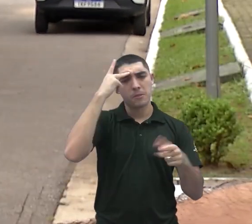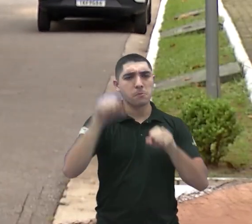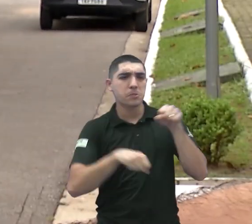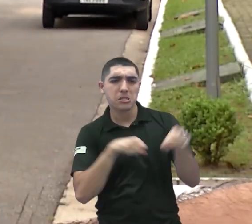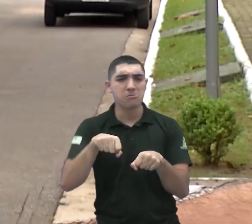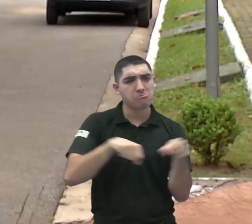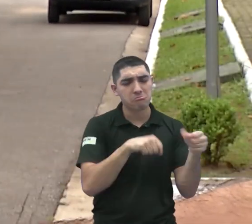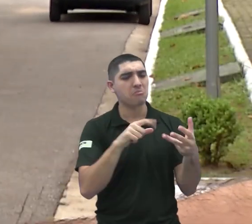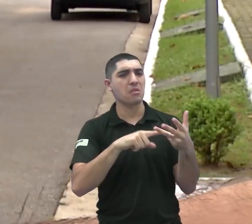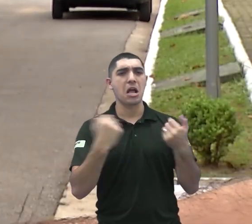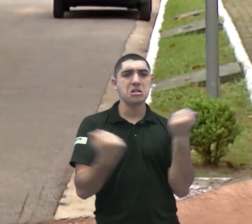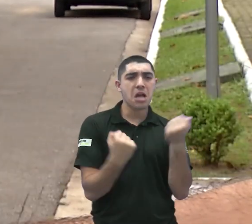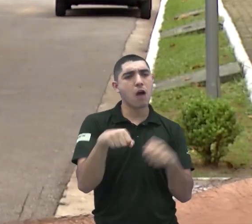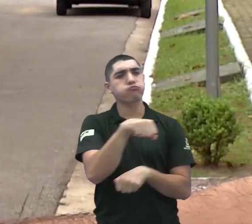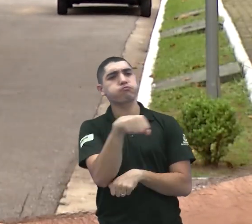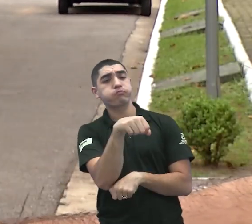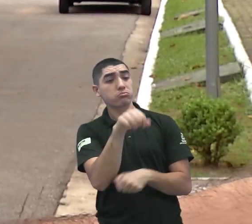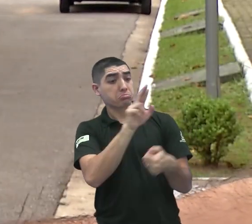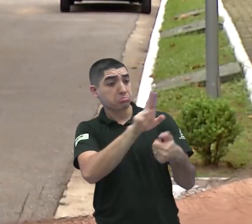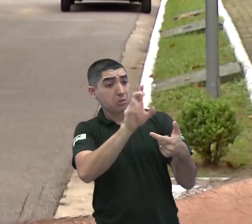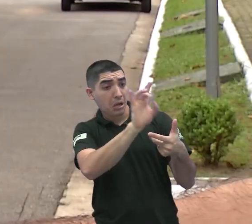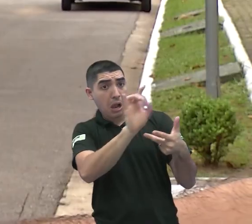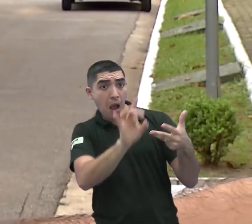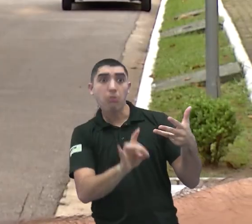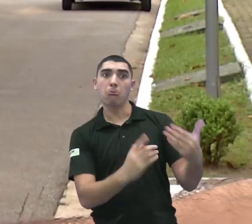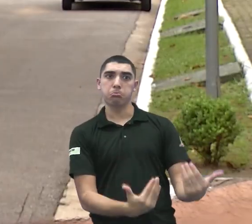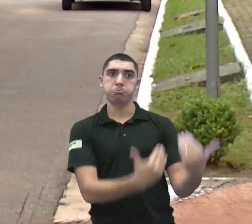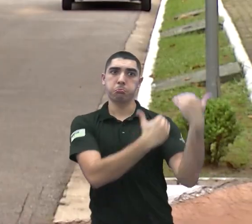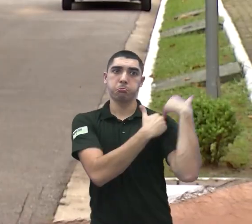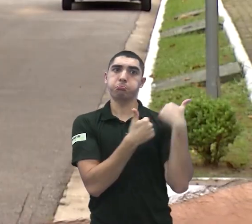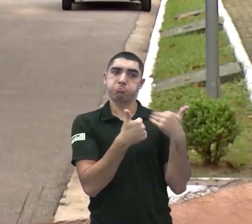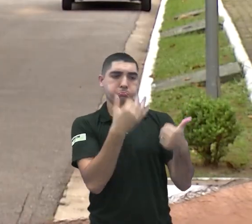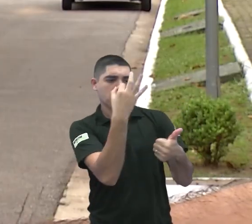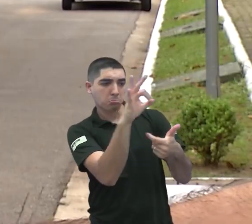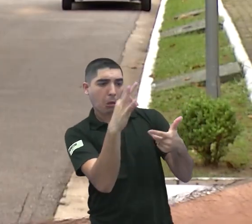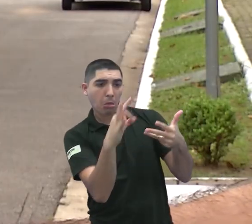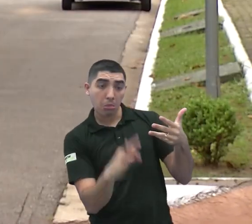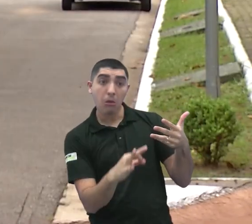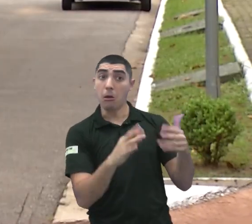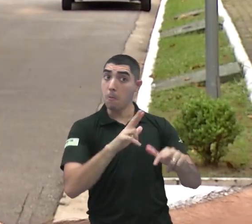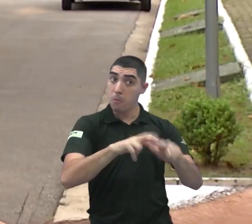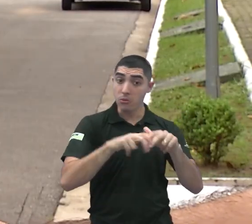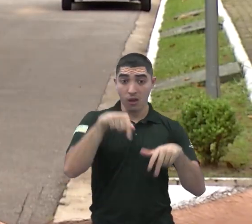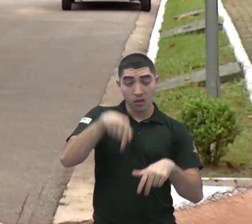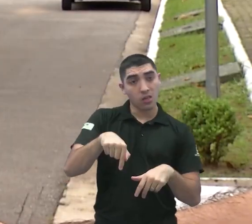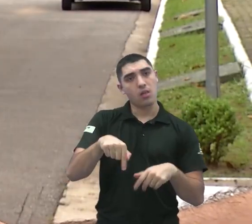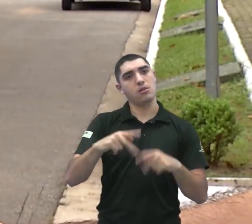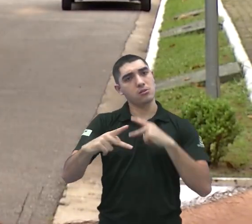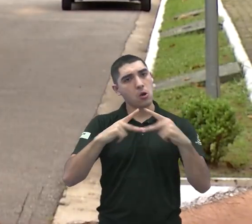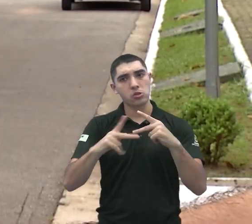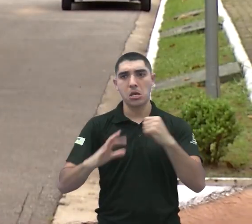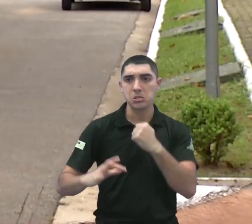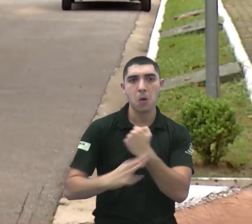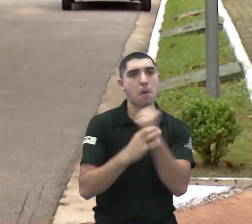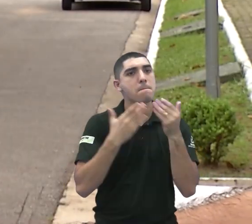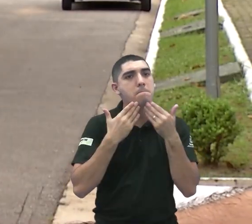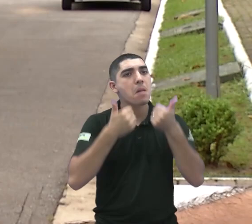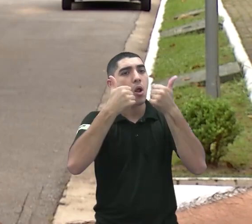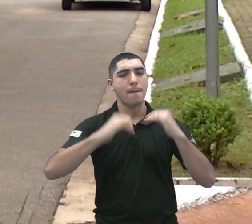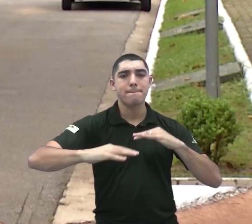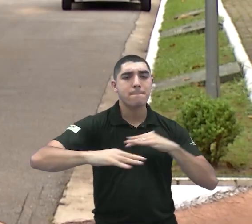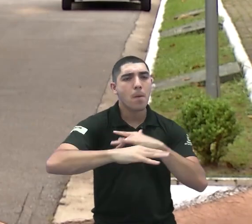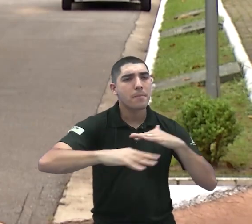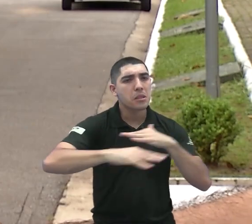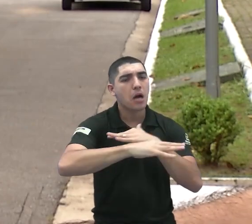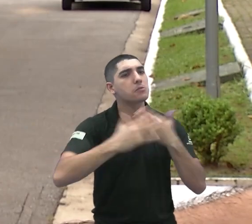os autopropelidos, motociclistas. E eu acho que cada um vem fazendo a sua parte cada vez mais. Isso acaba refletindo na segurança da cidade. A gente